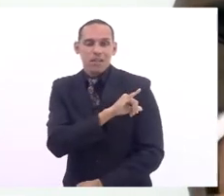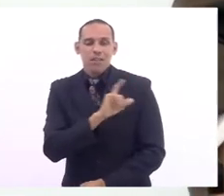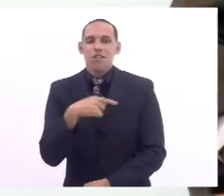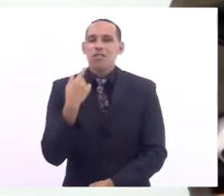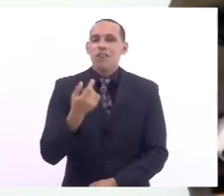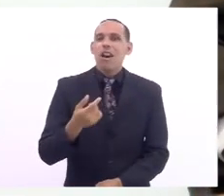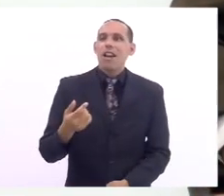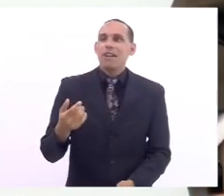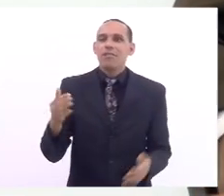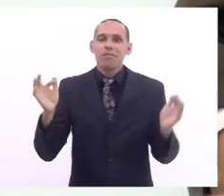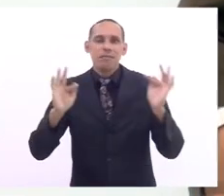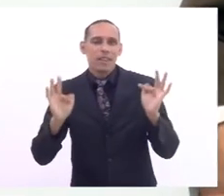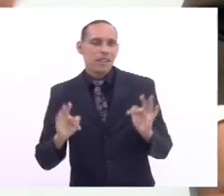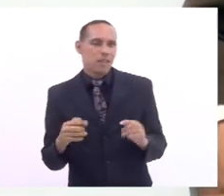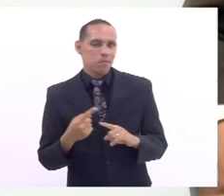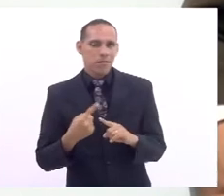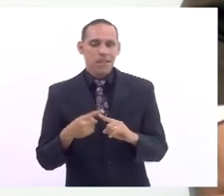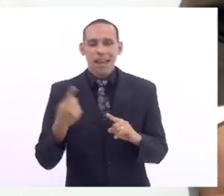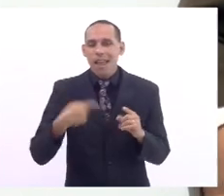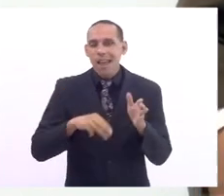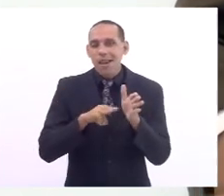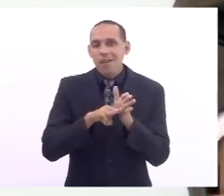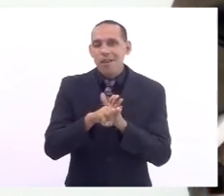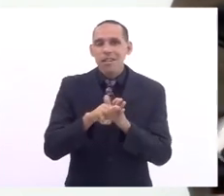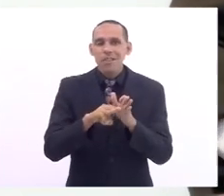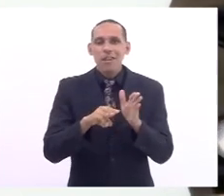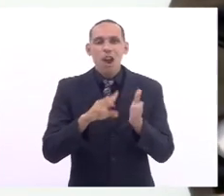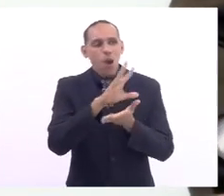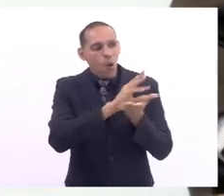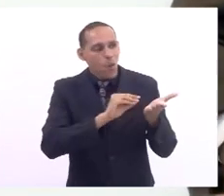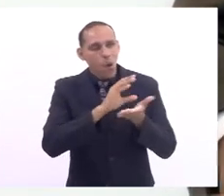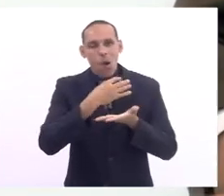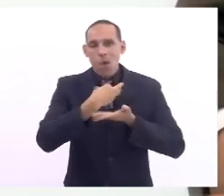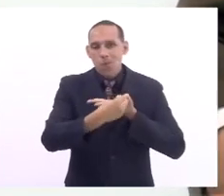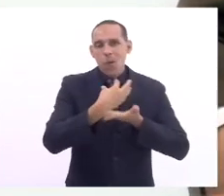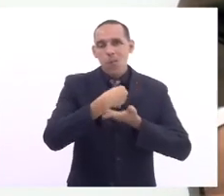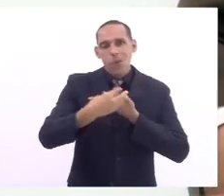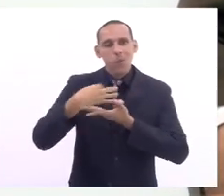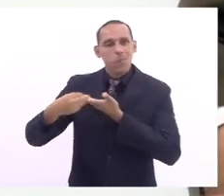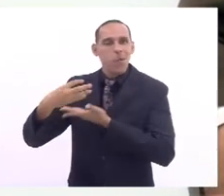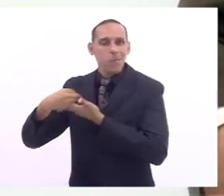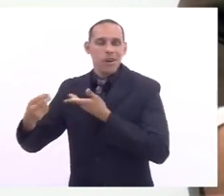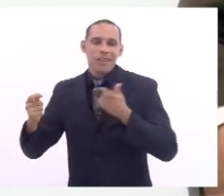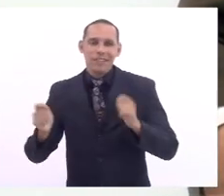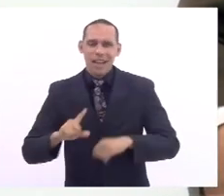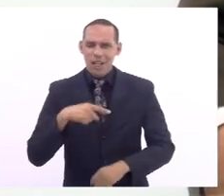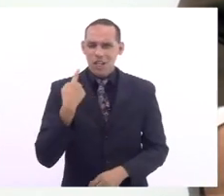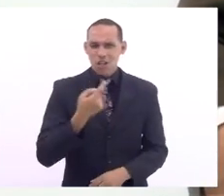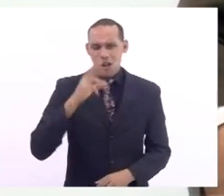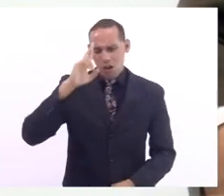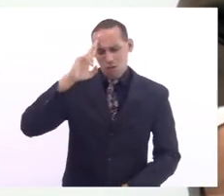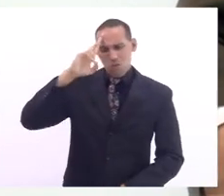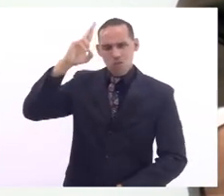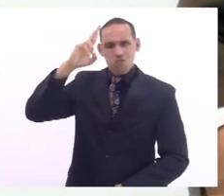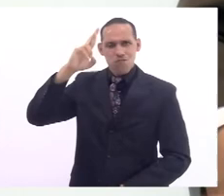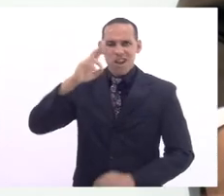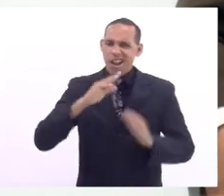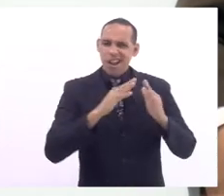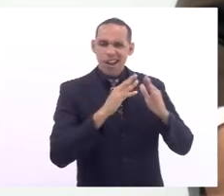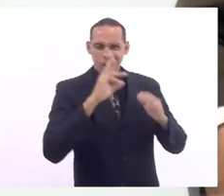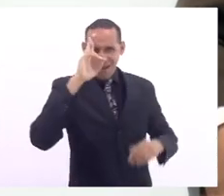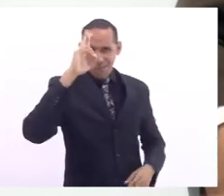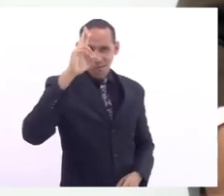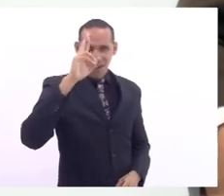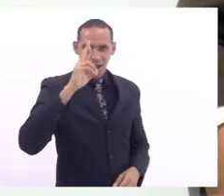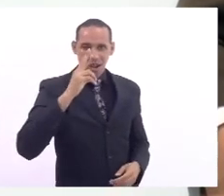é ser um uma metodologia replicável a casa que nós também não quer ser a dona acho que tem a chave da metodologia vou guardar